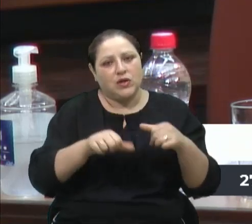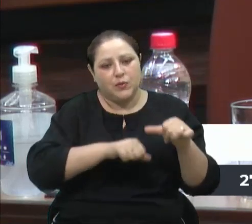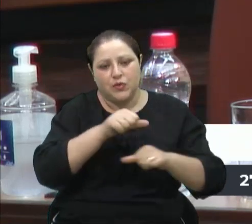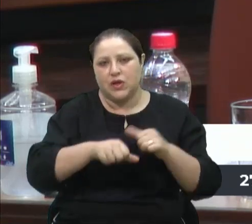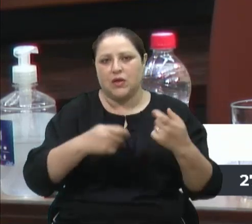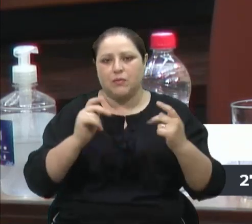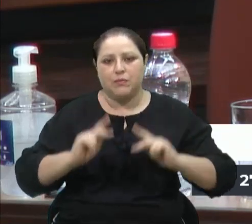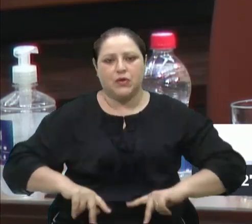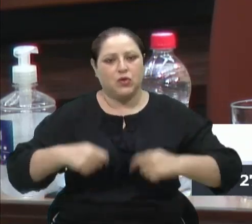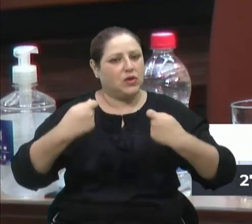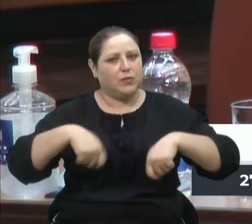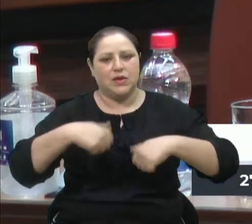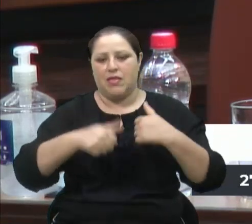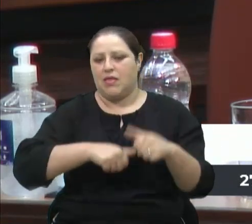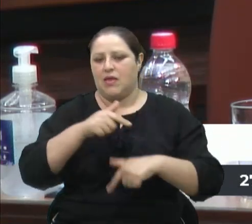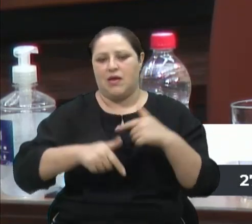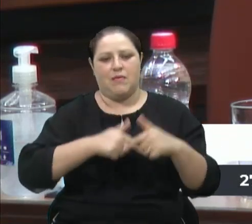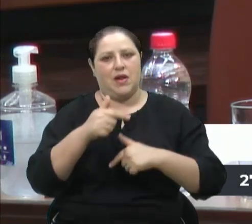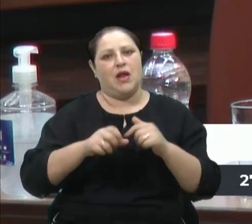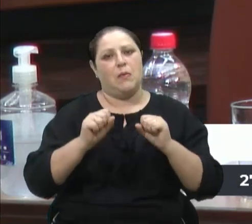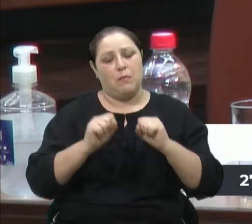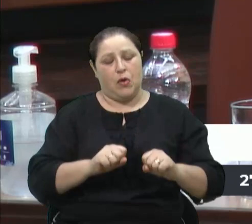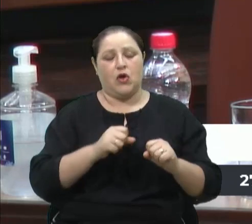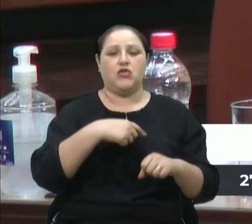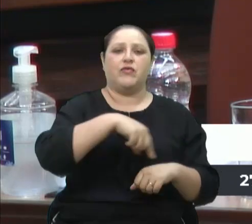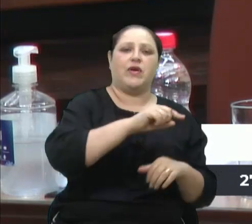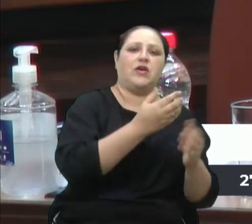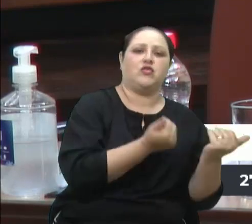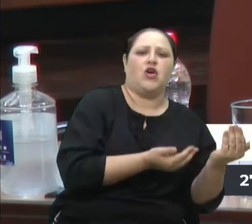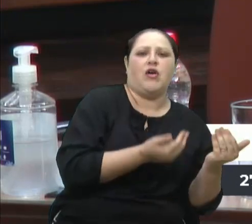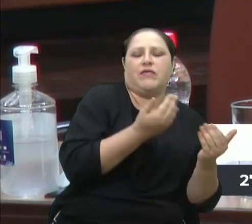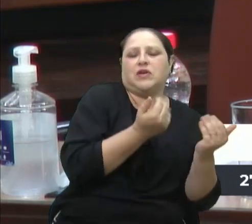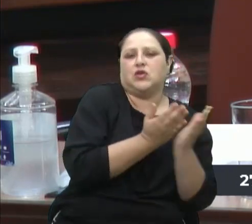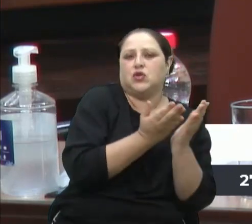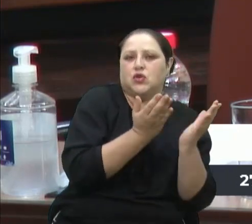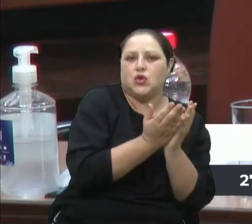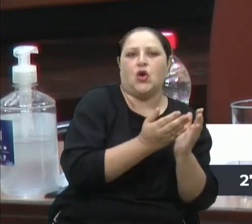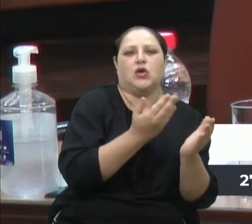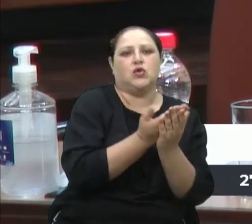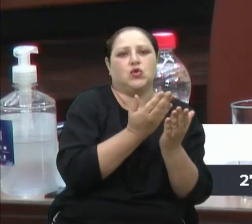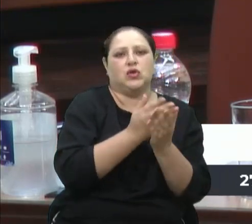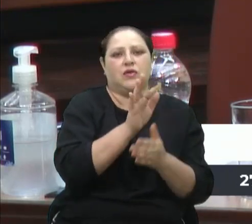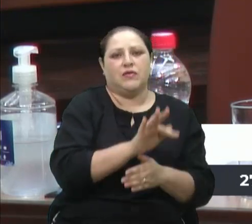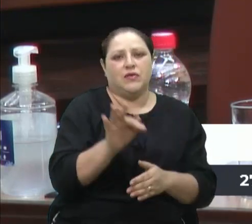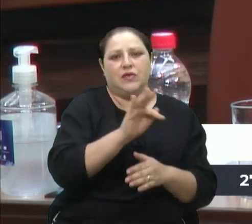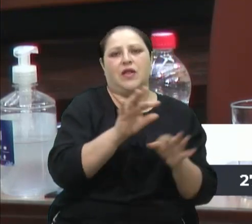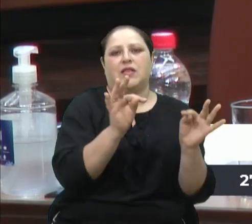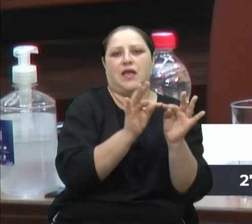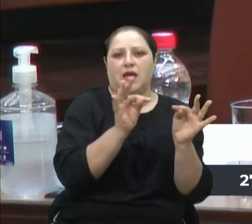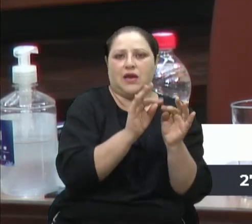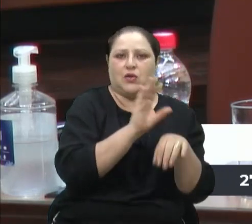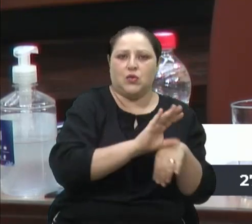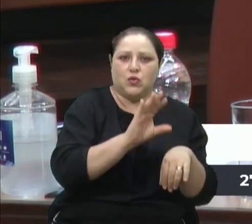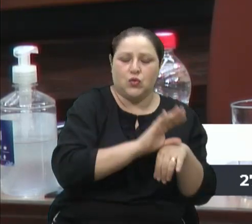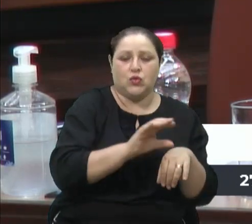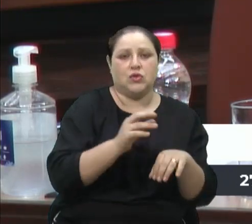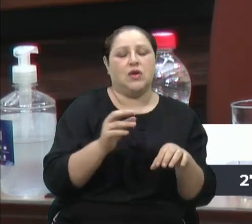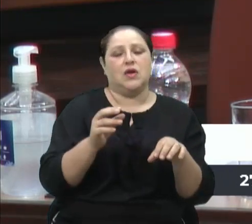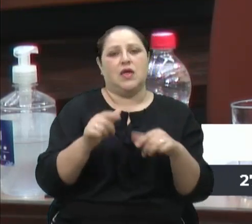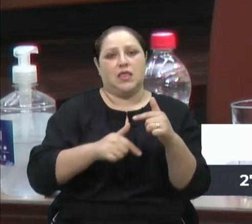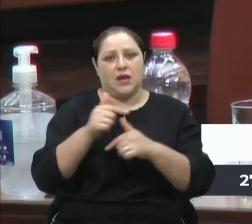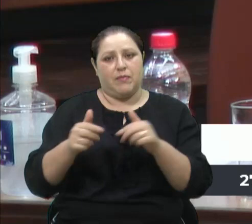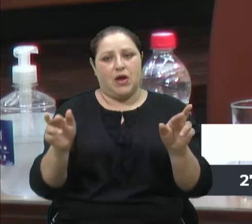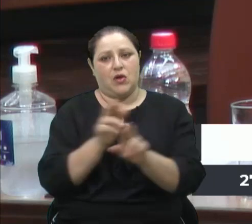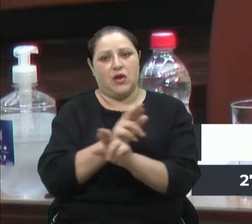ter que trabalhar. Hoje as pessoas podem ir para uma escola, hoje as pessoas podem estudar numa faculdade, um curso técnico. As relações de trabalho